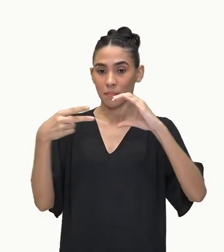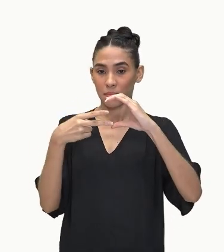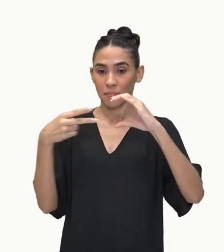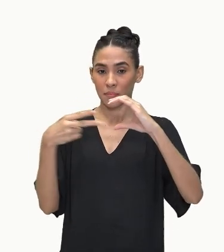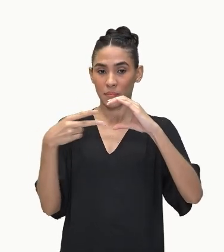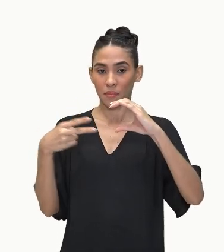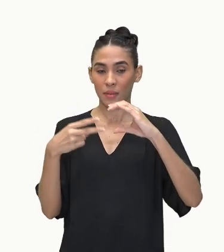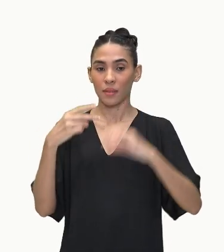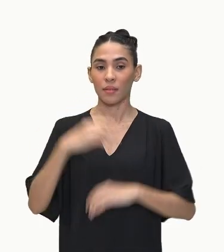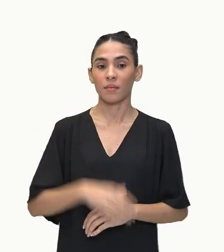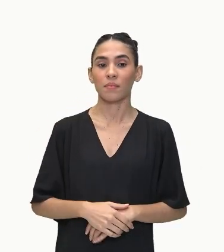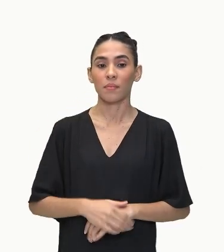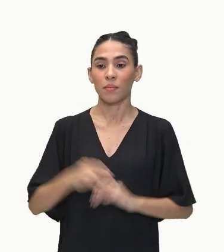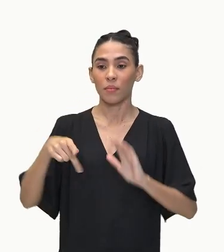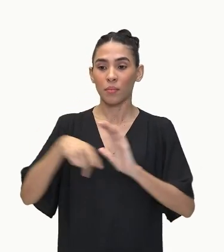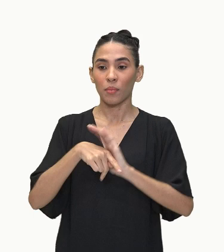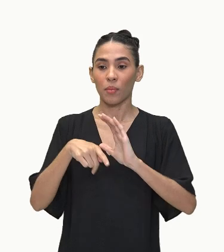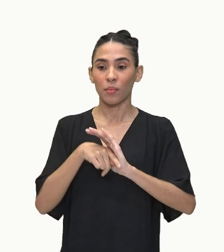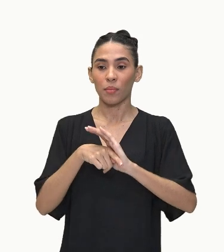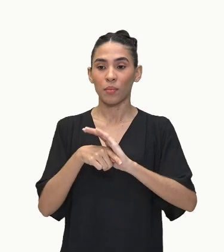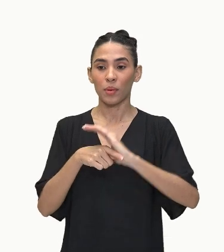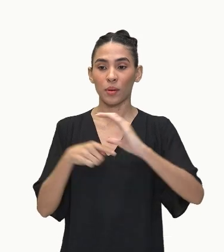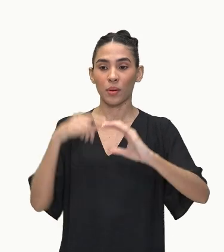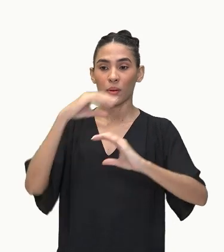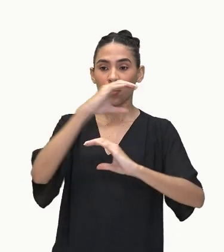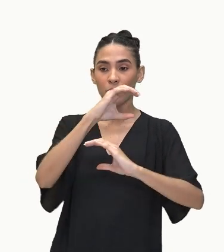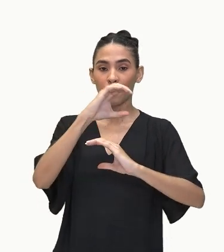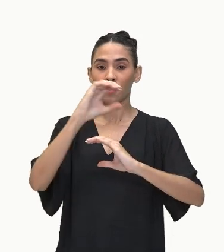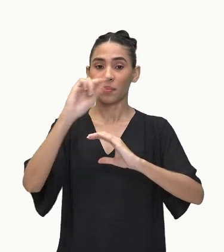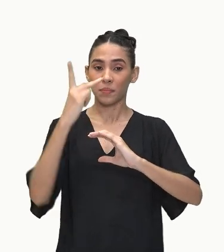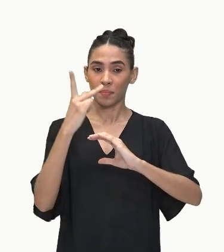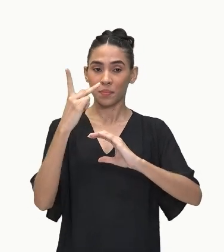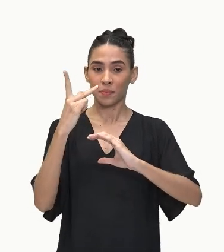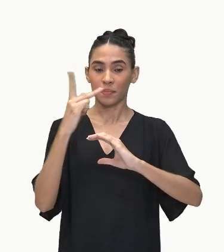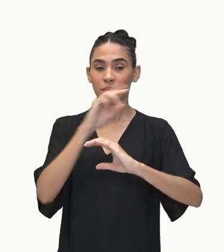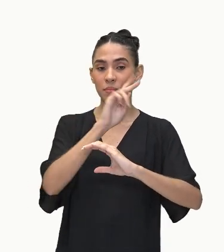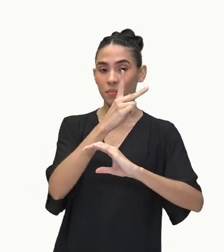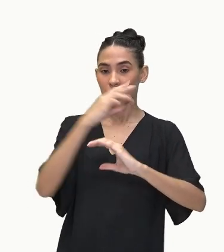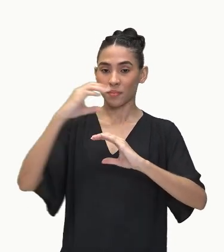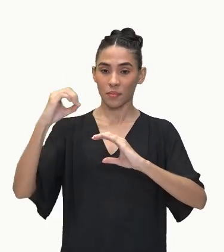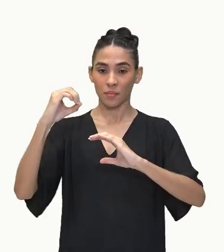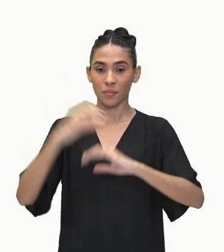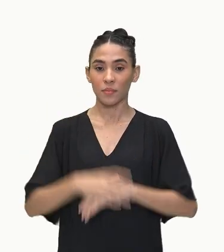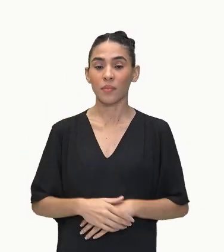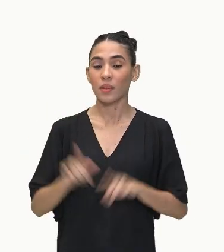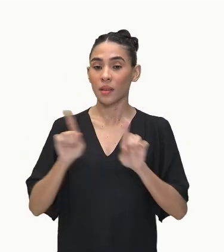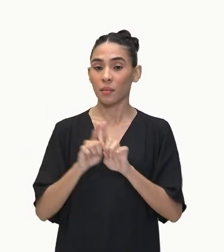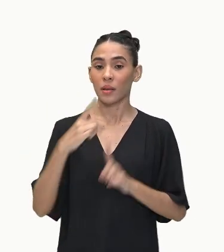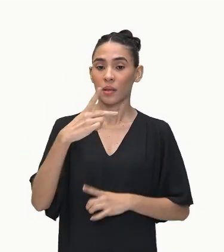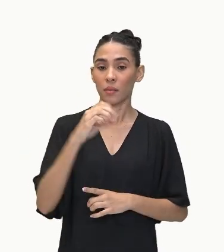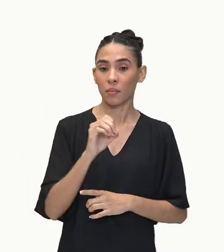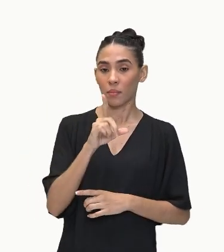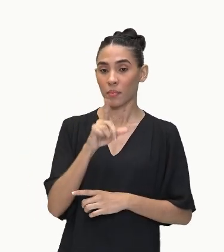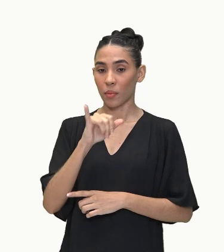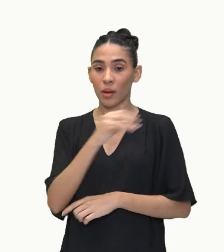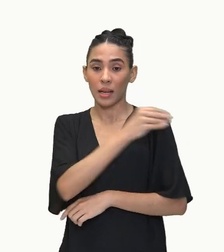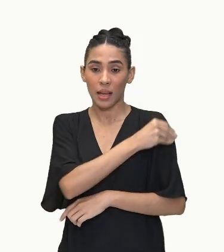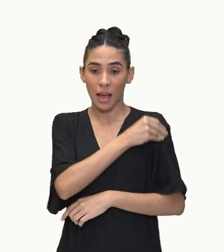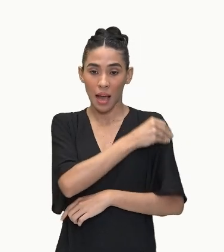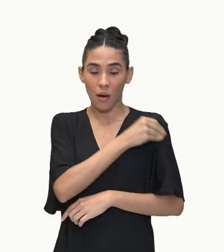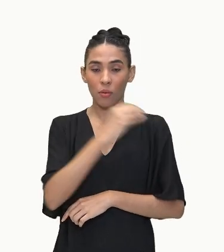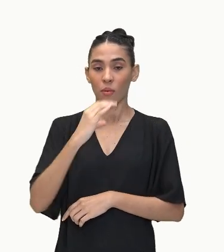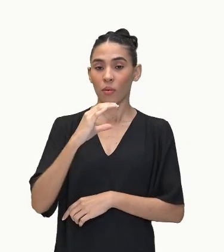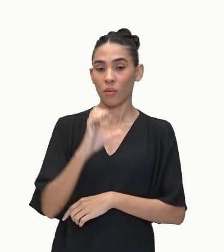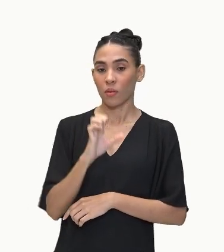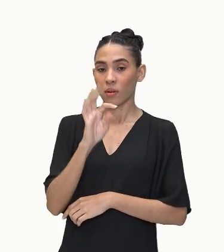formila, característica do aldeído. Aqui um poliálcool cetona,